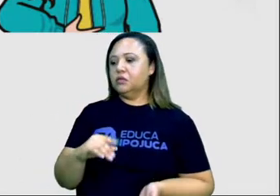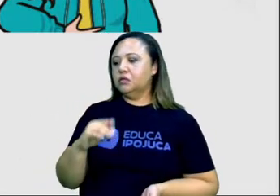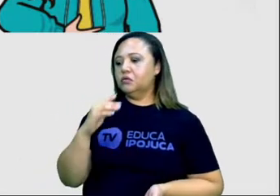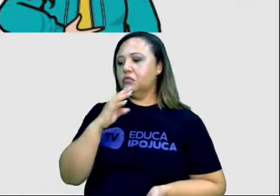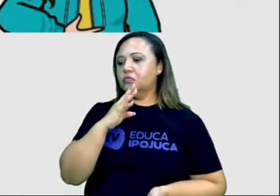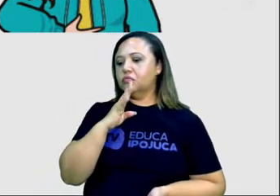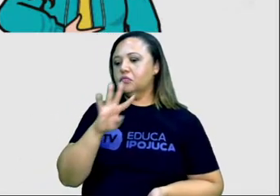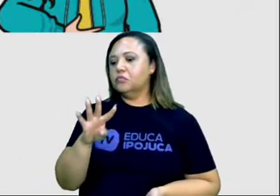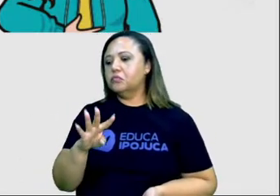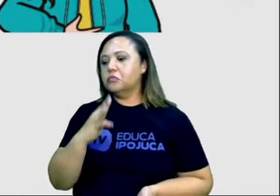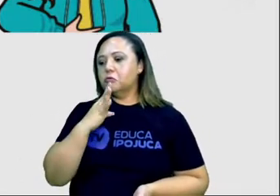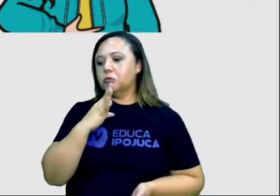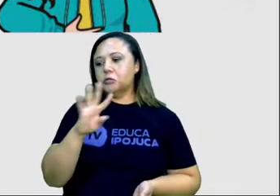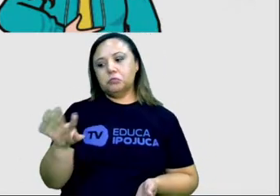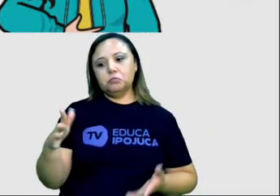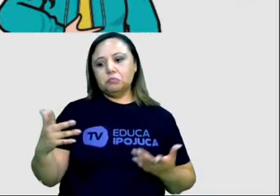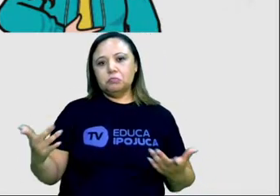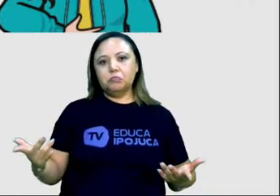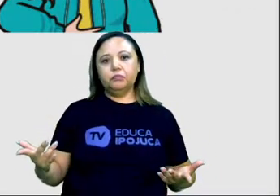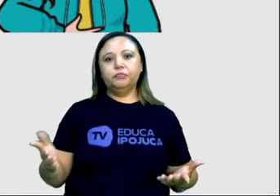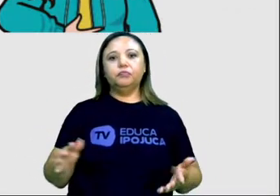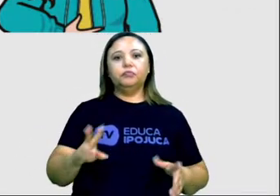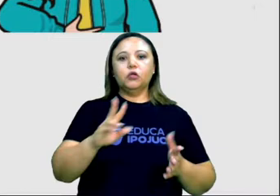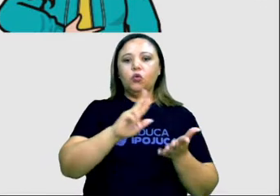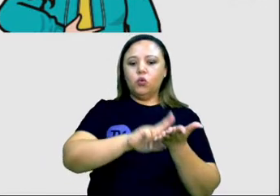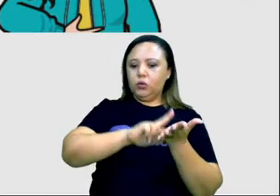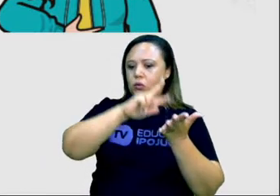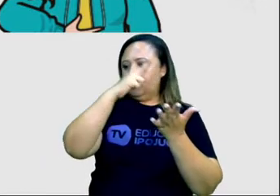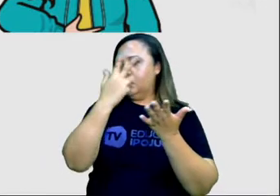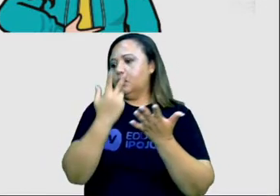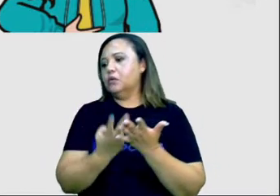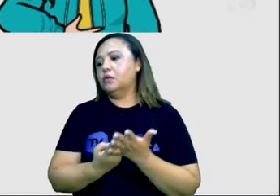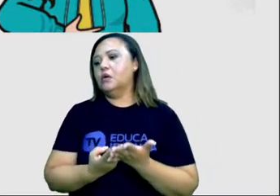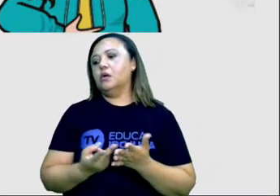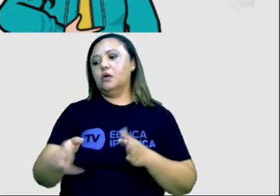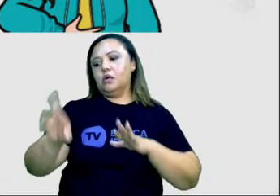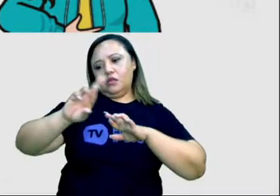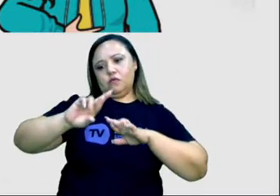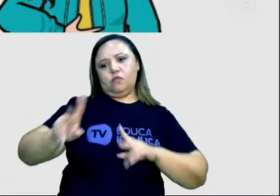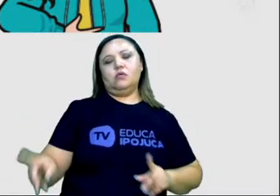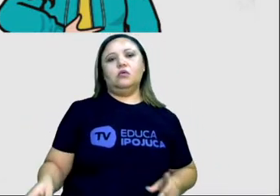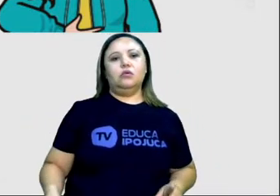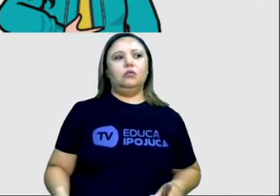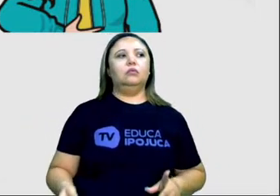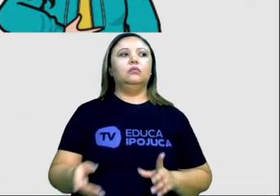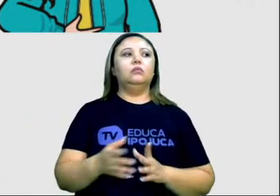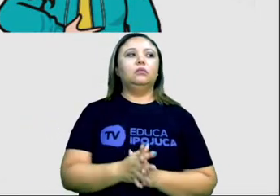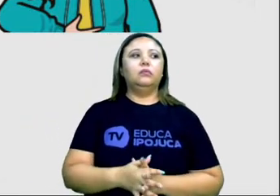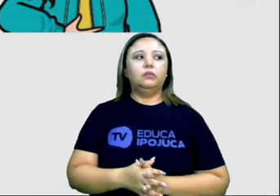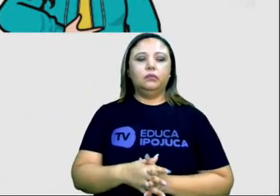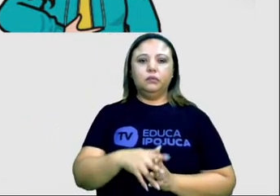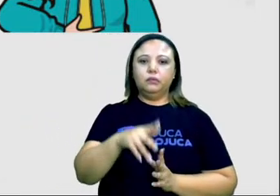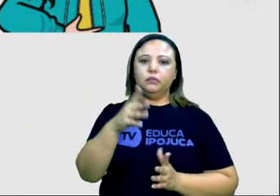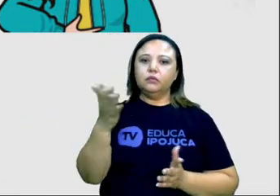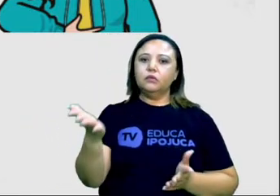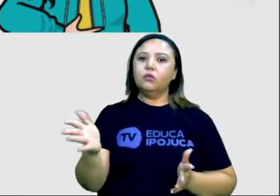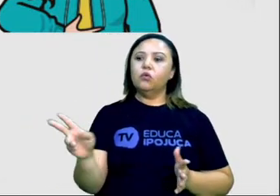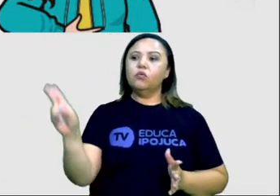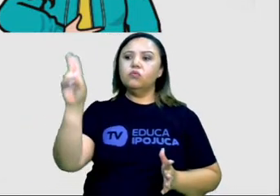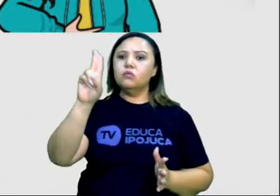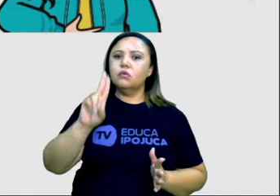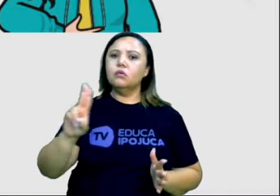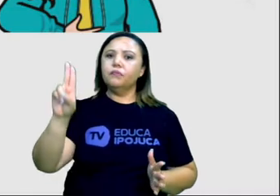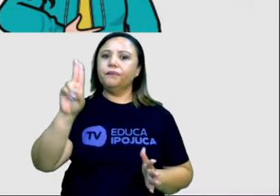da linguagem. A ambiguidade é quando eu posso interpretar um fato de maneiras diferentes, ou ainda por uso de